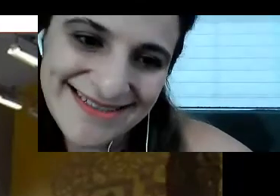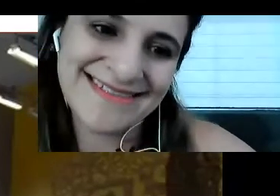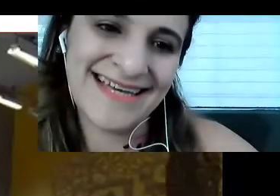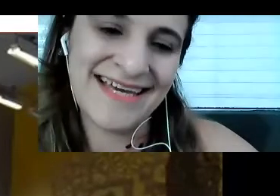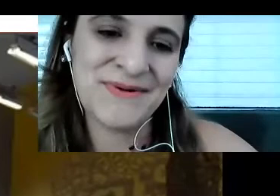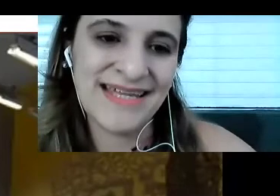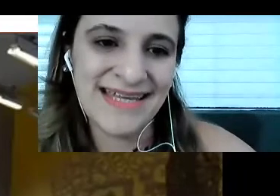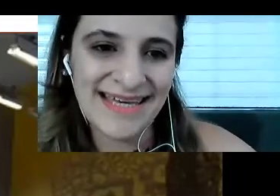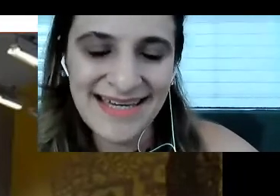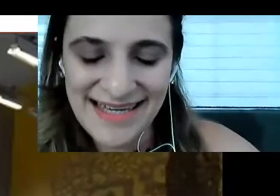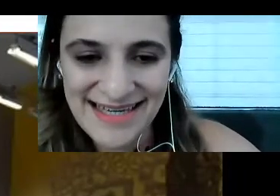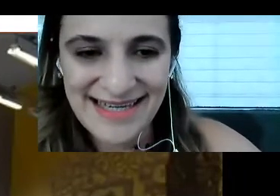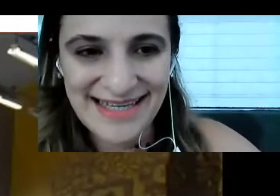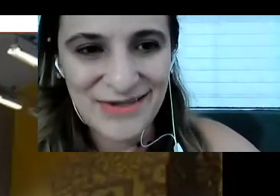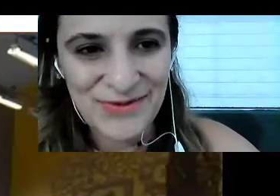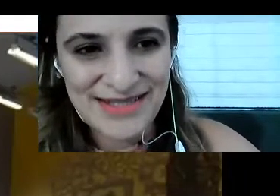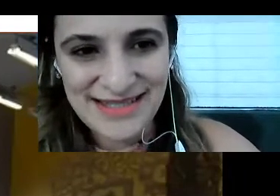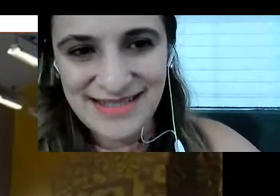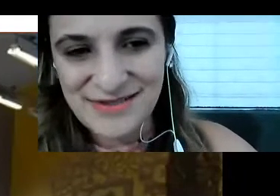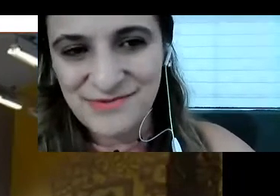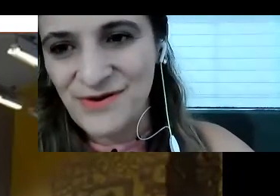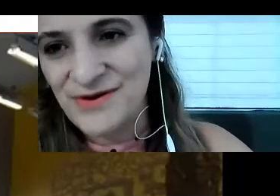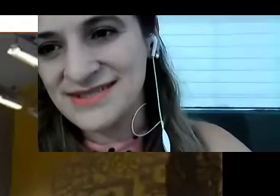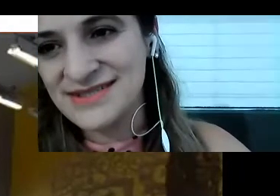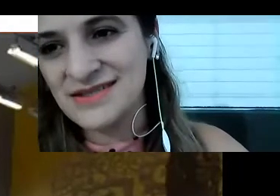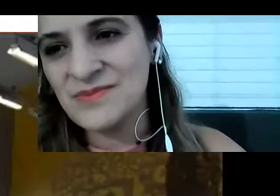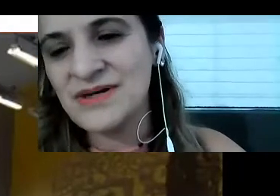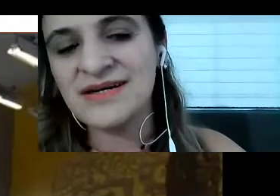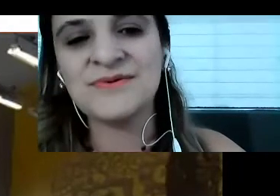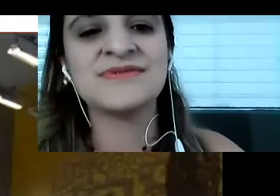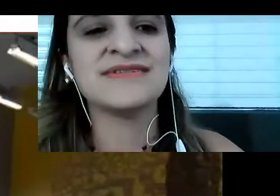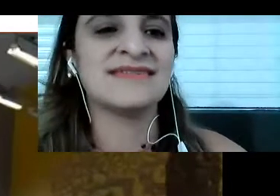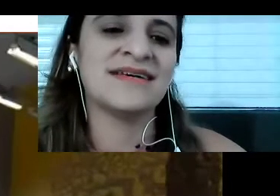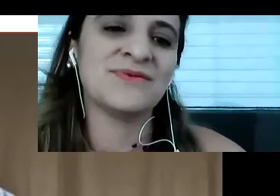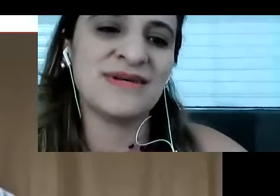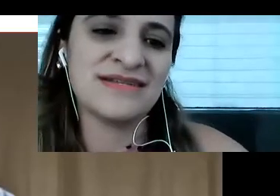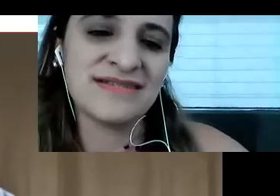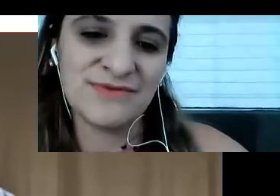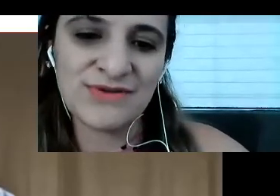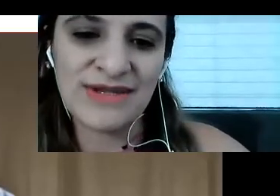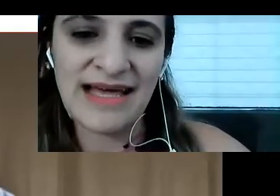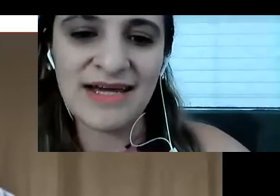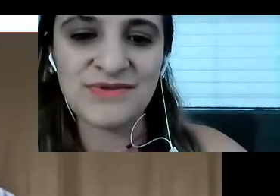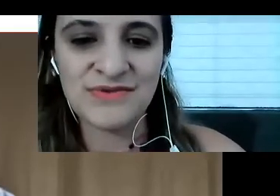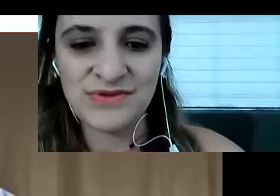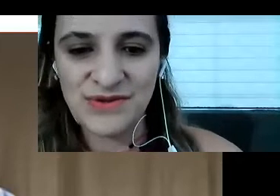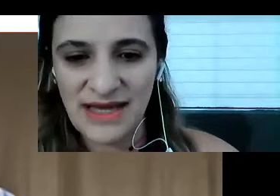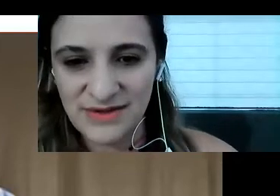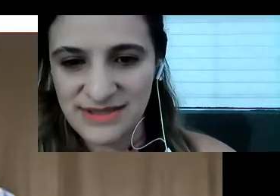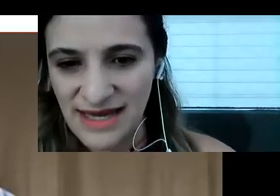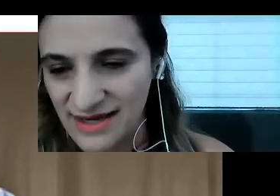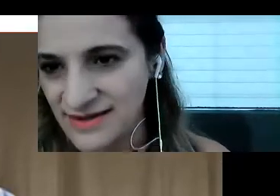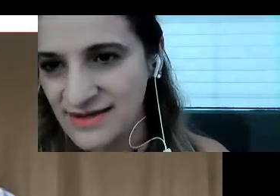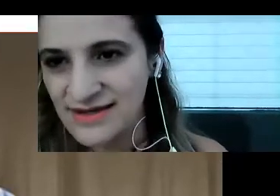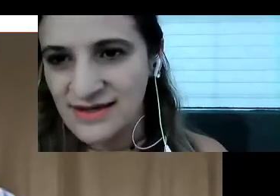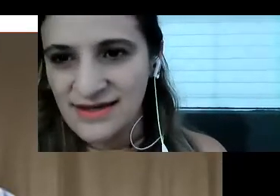sozinha, né? Eu queria que todas essas vozes e mãos, tanto das funcionárias e